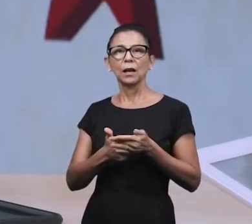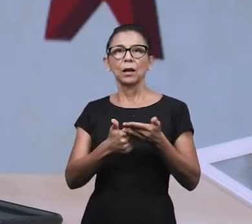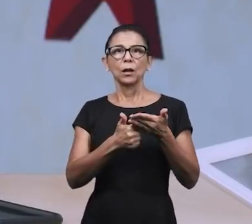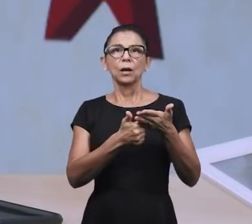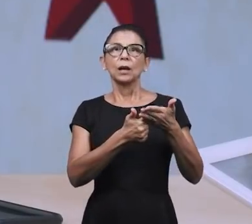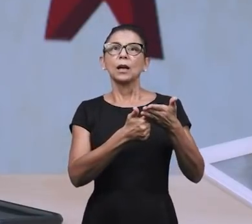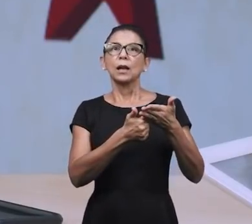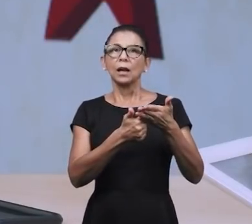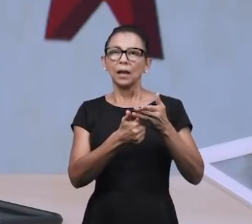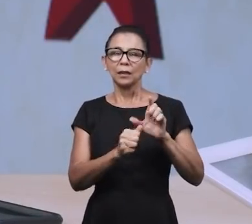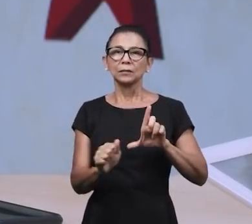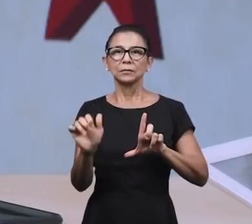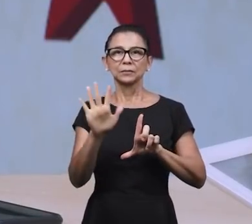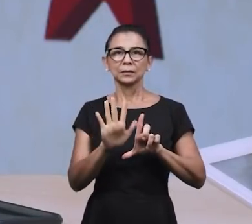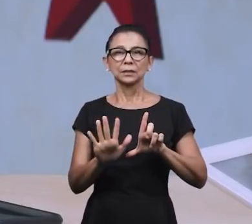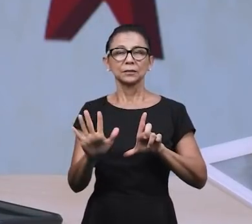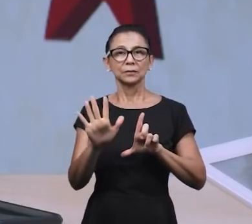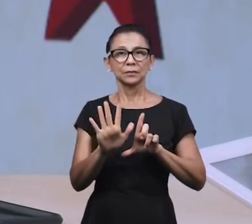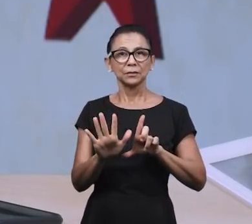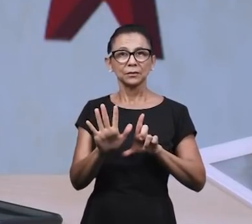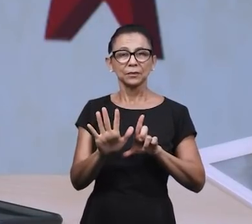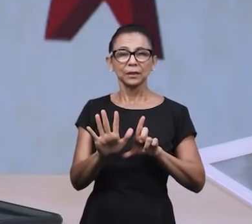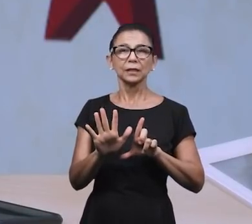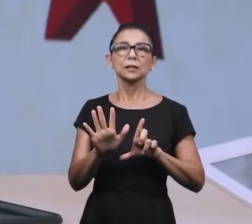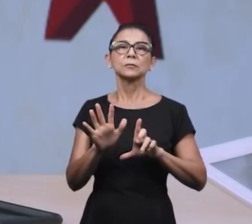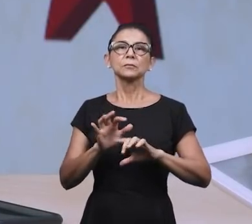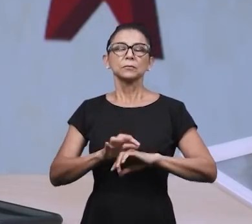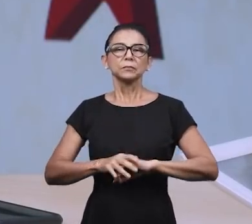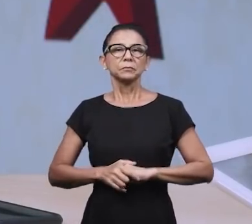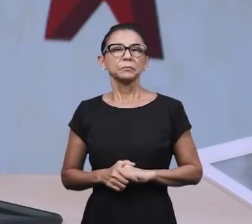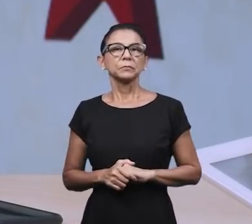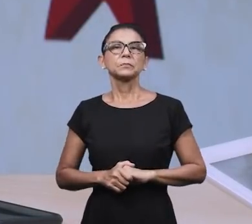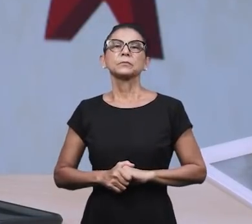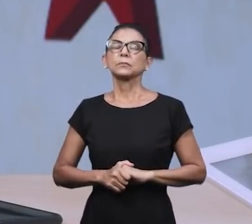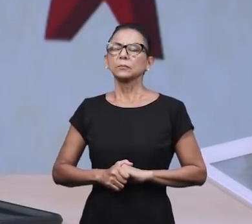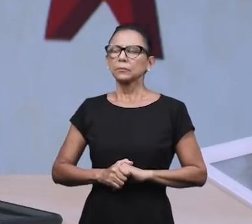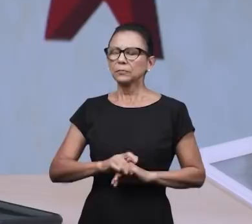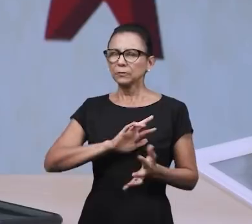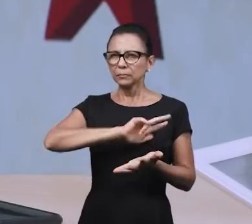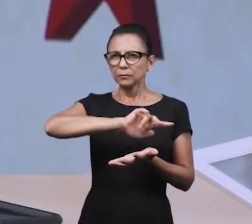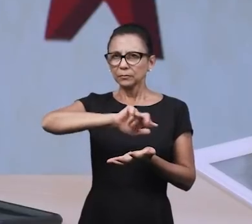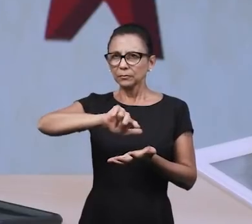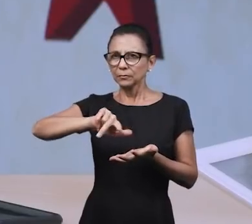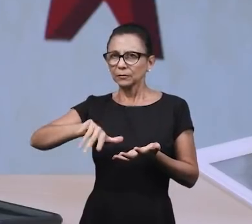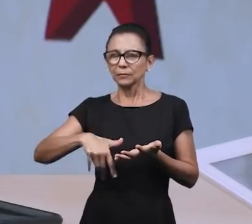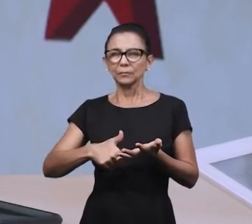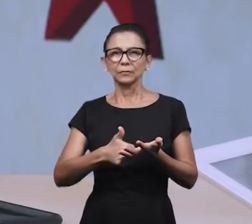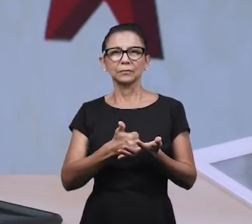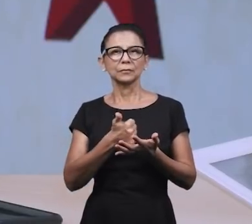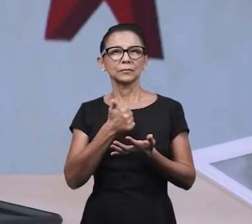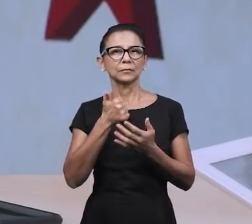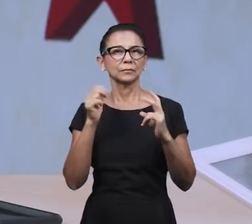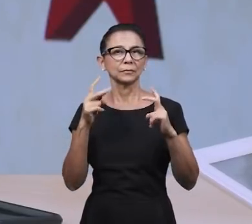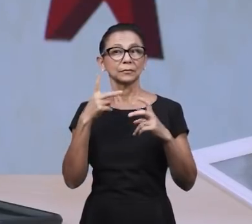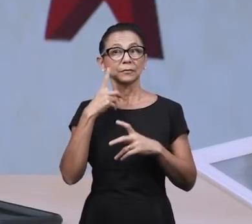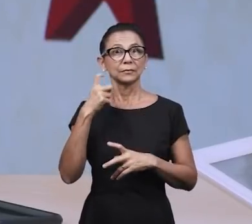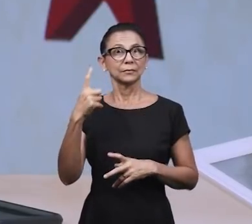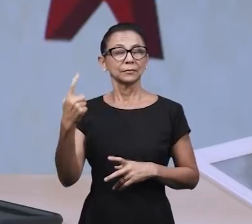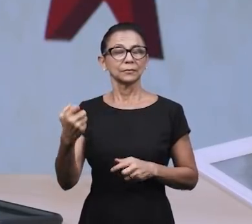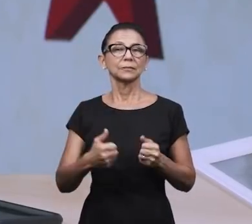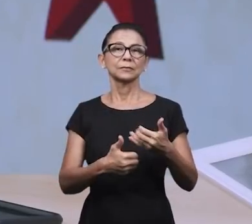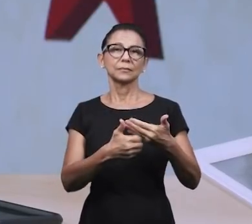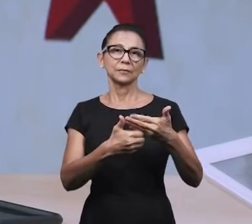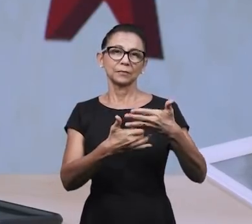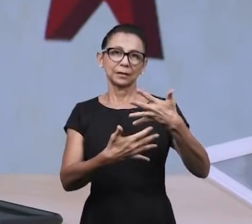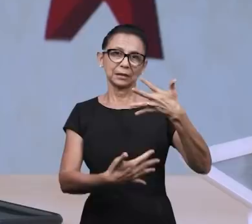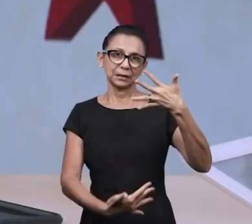Bíblicas, você vai ver lá uma playlist de conteúdos com diversos temas interessantíssimos para